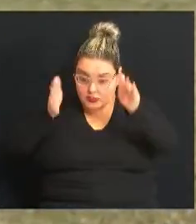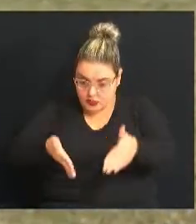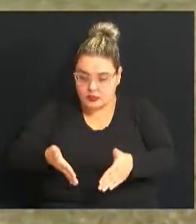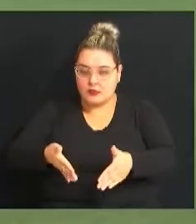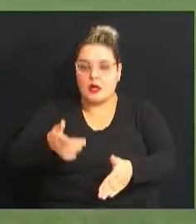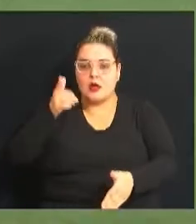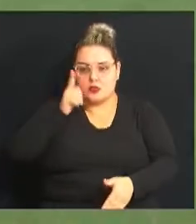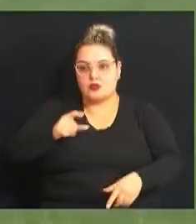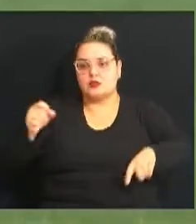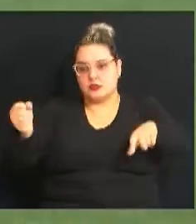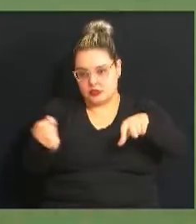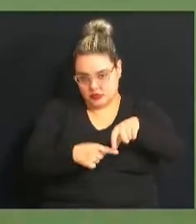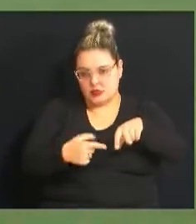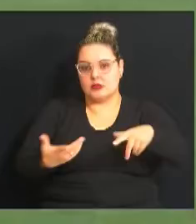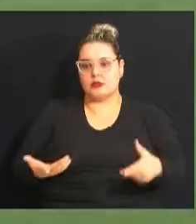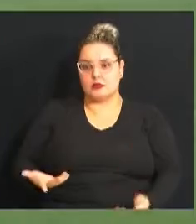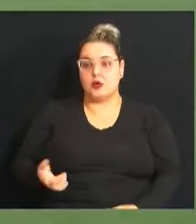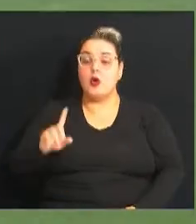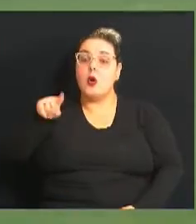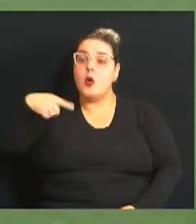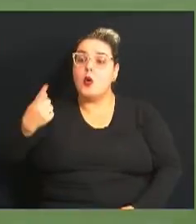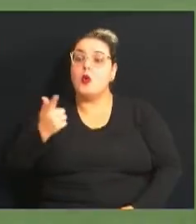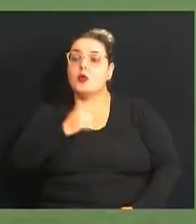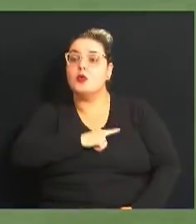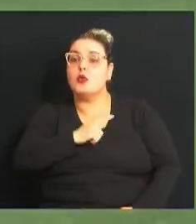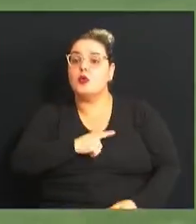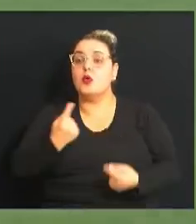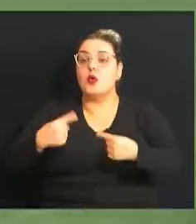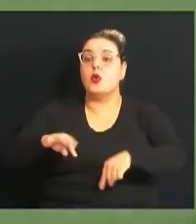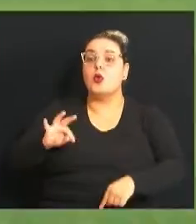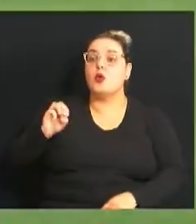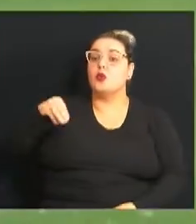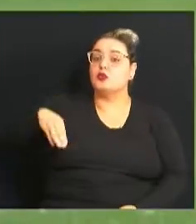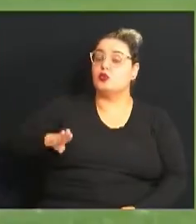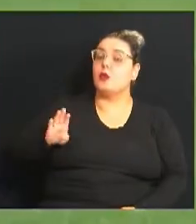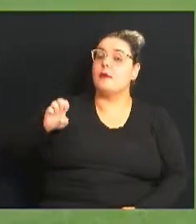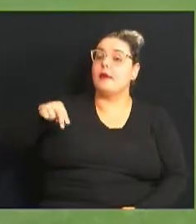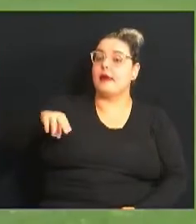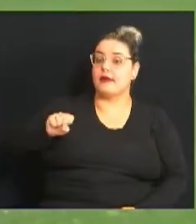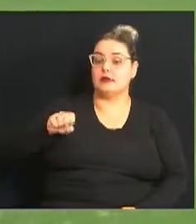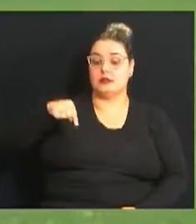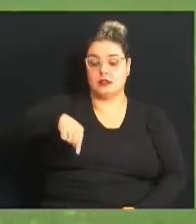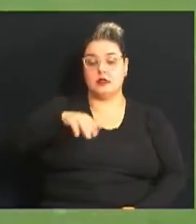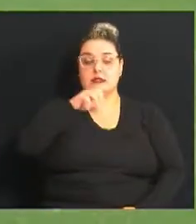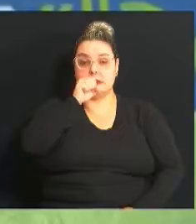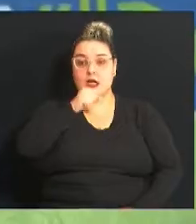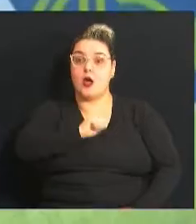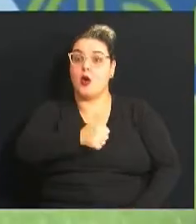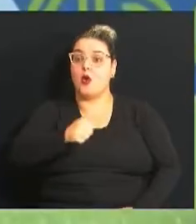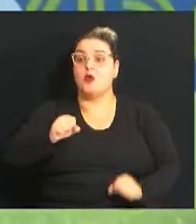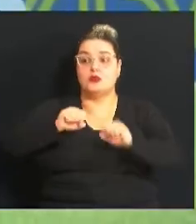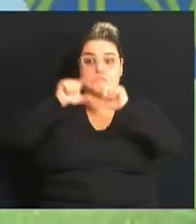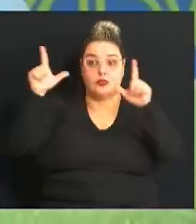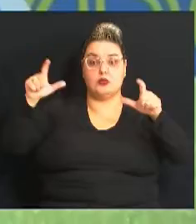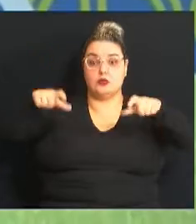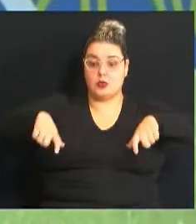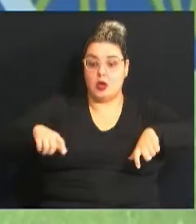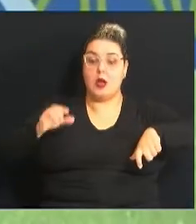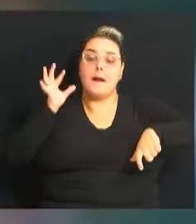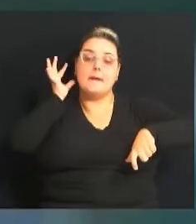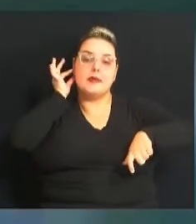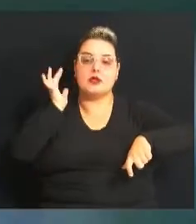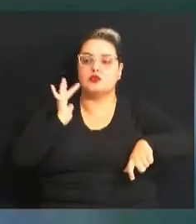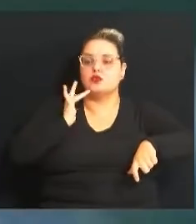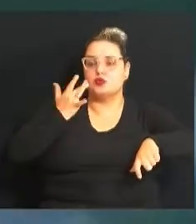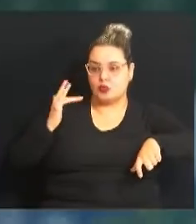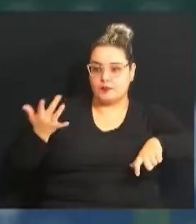e fazendo os gols. O próximo jogo do Guarani é contra o Tombense, neste sábado, 11 horas da manhã, no estádio Brinco de Ouro.